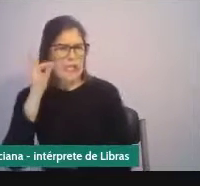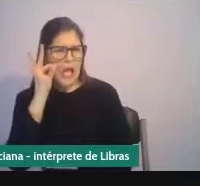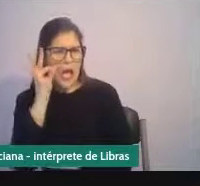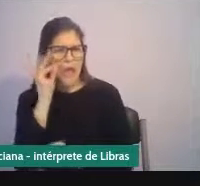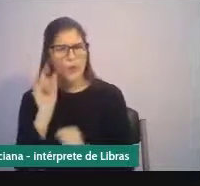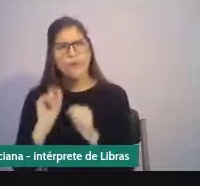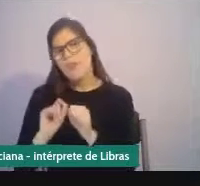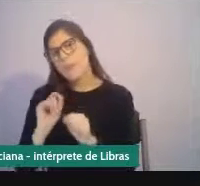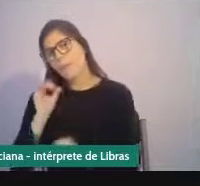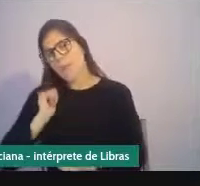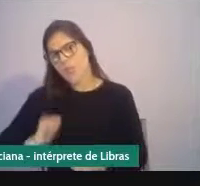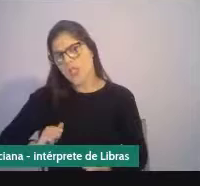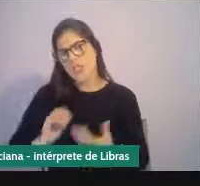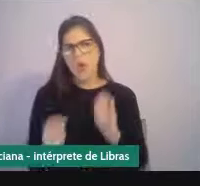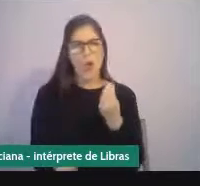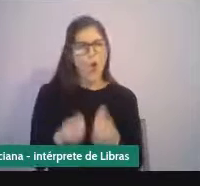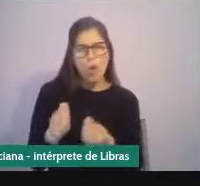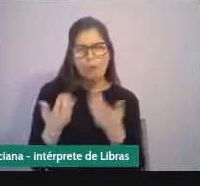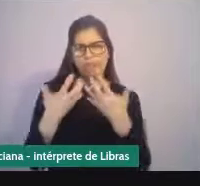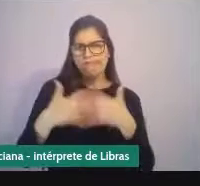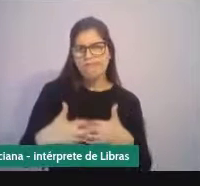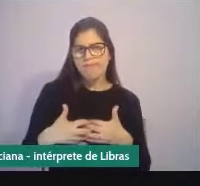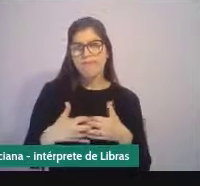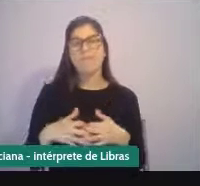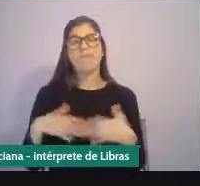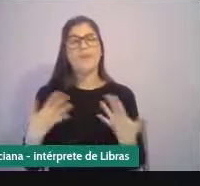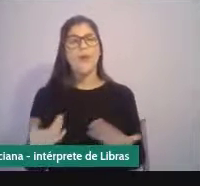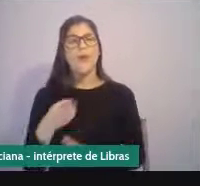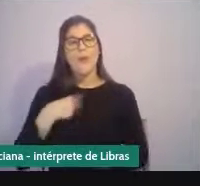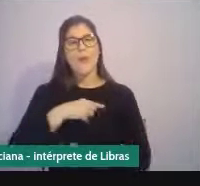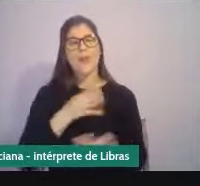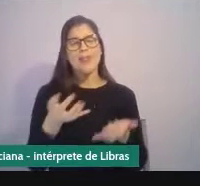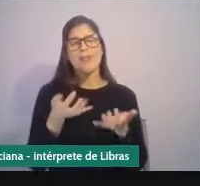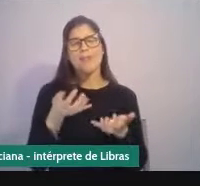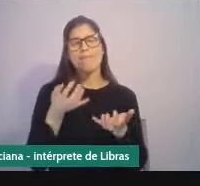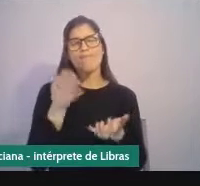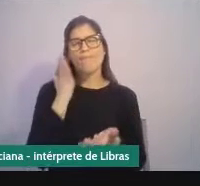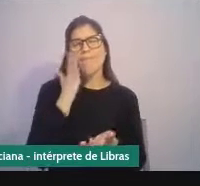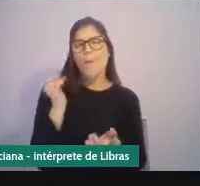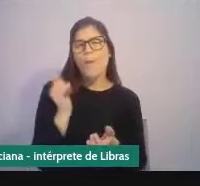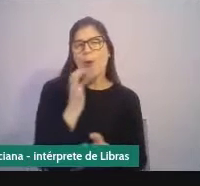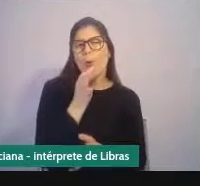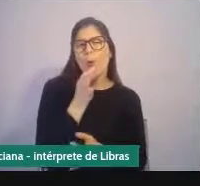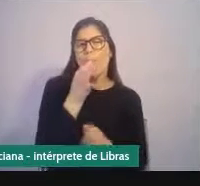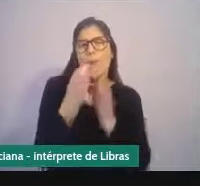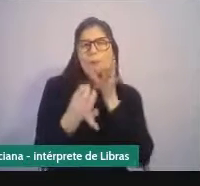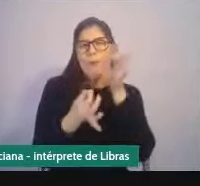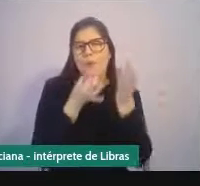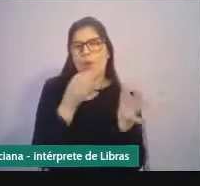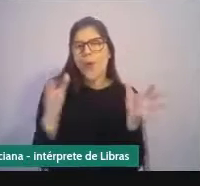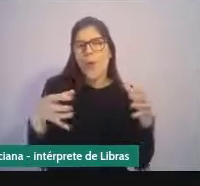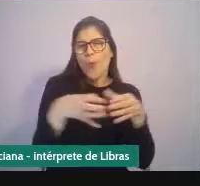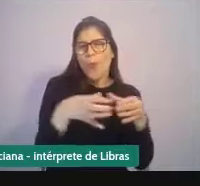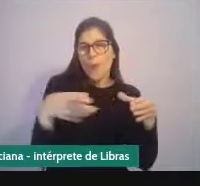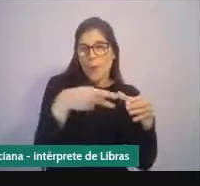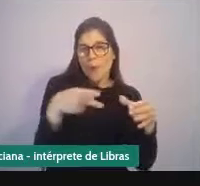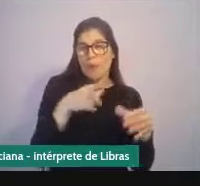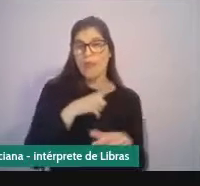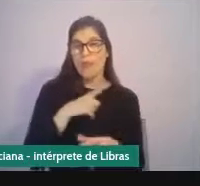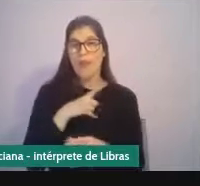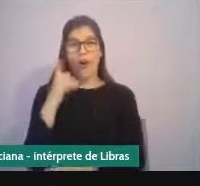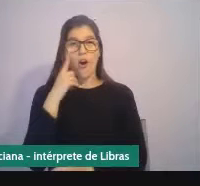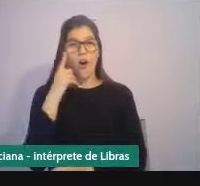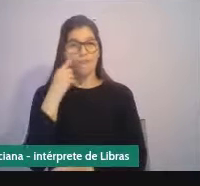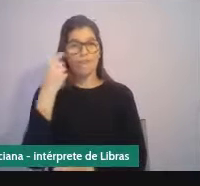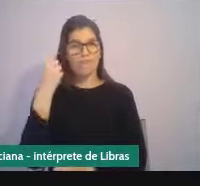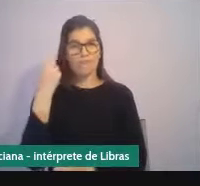Então, também nós queríamos saber como é que os professores sentiram, né, esse trabalho. Aqui a gente traz alguns depoimentos.